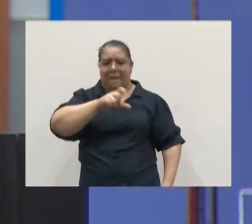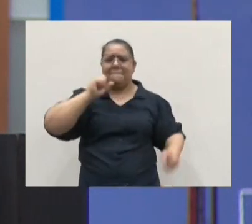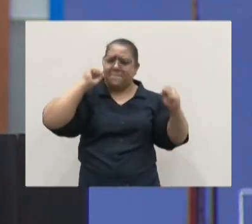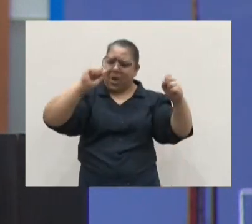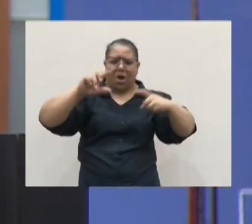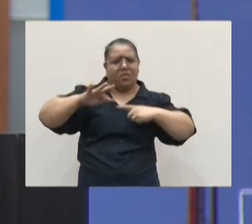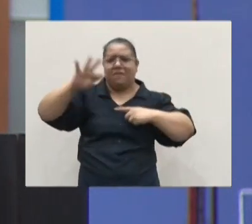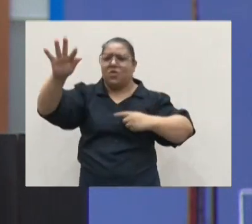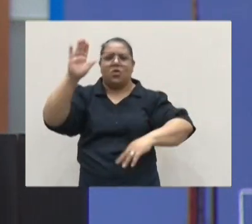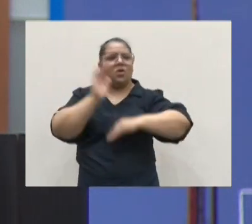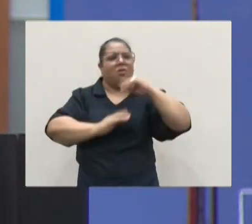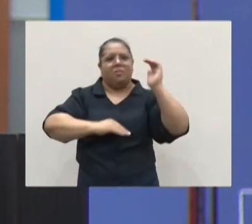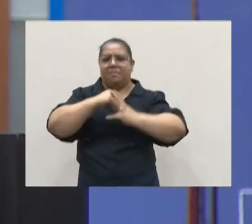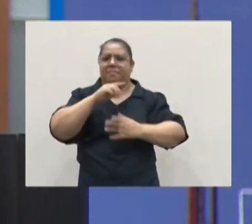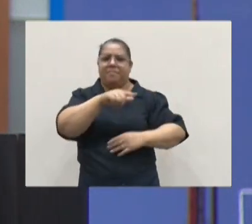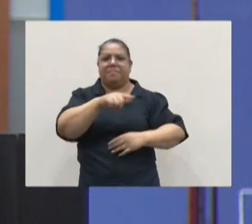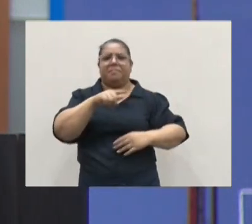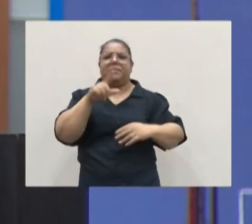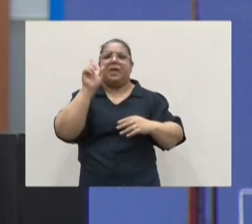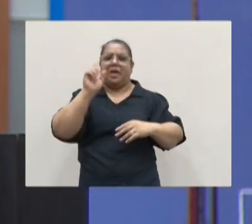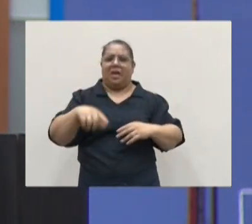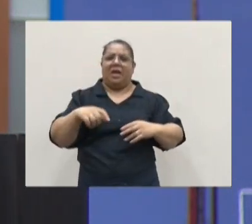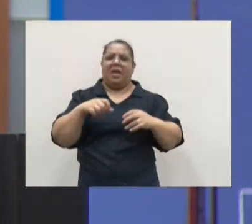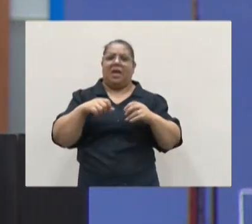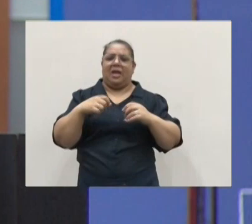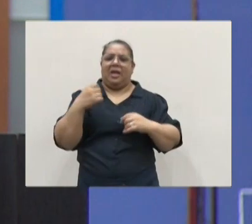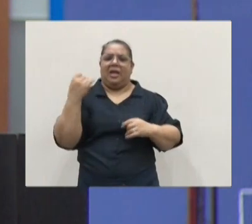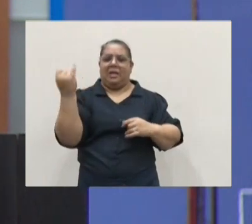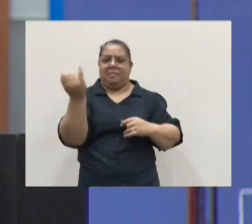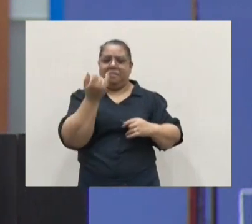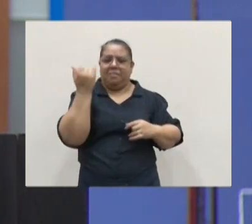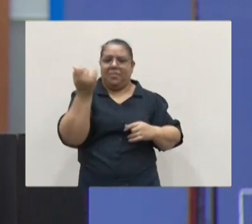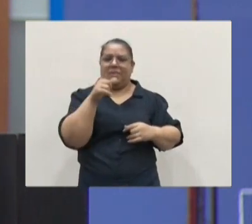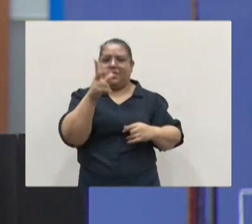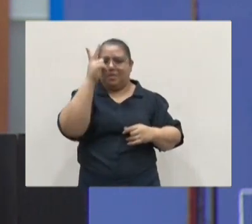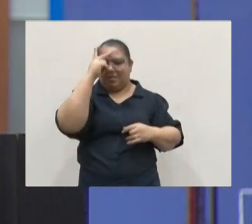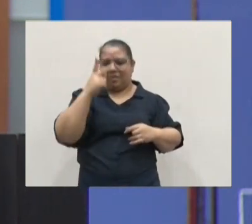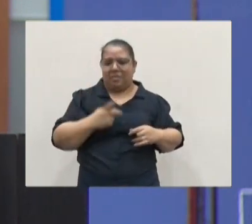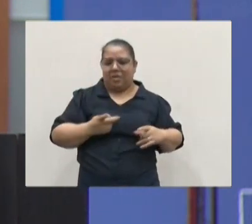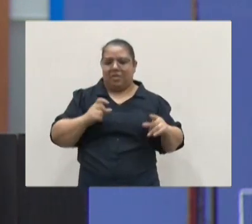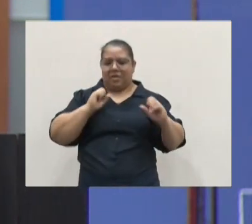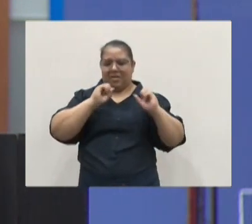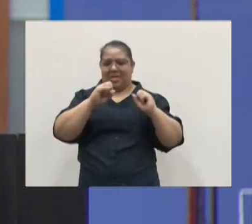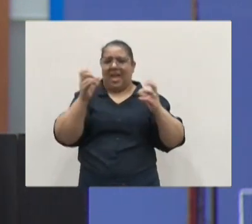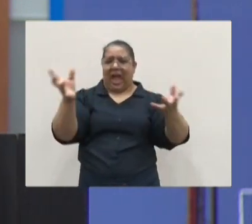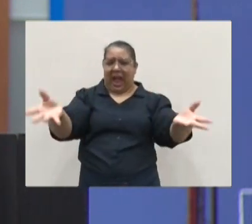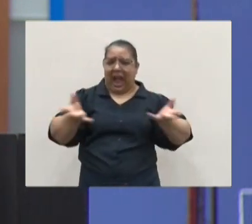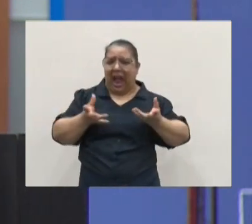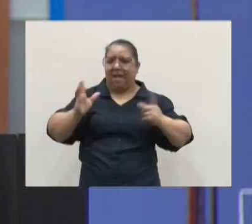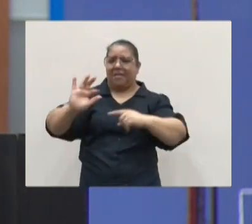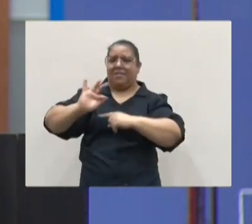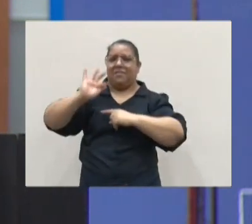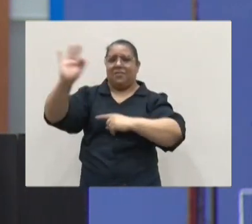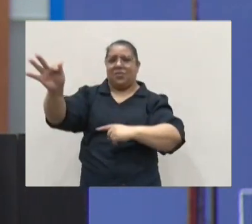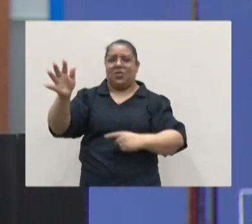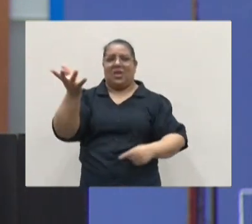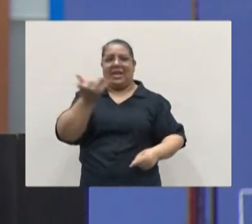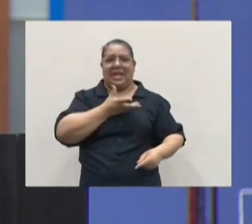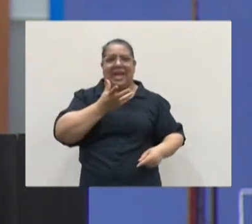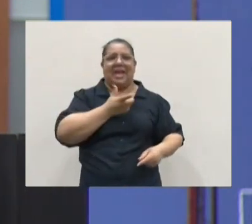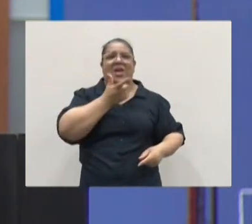que elas podem ser o que elas quiserem e que elas precisam ser Independentes que se elas quiserem ser